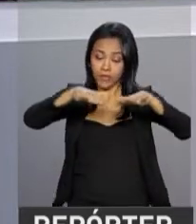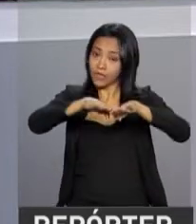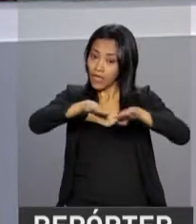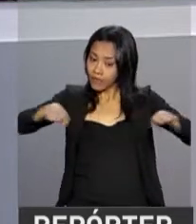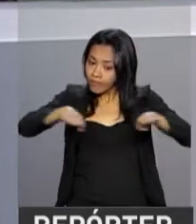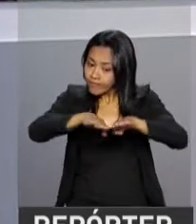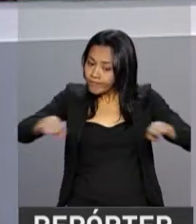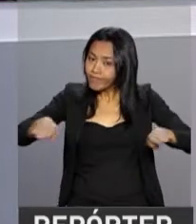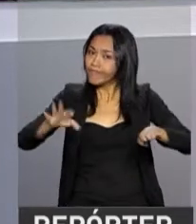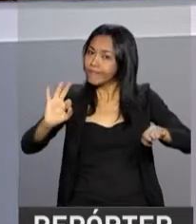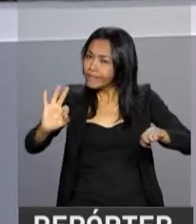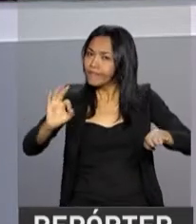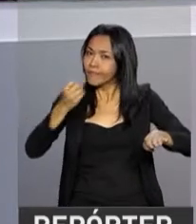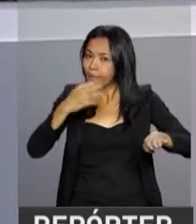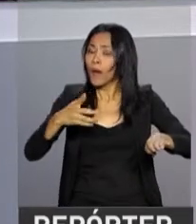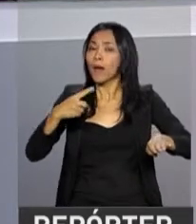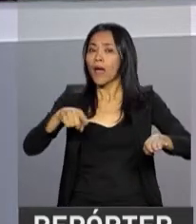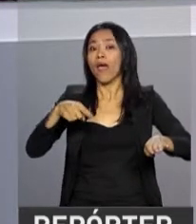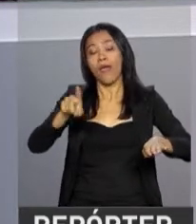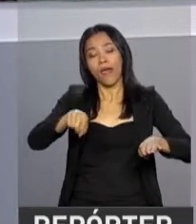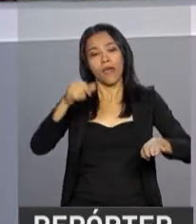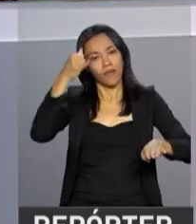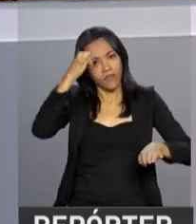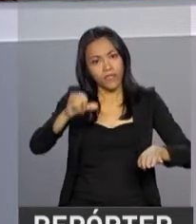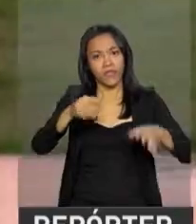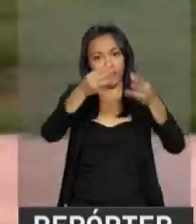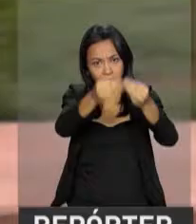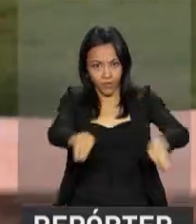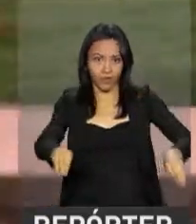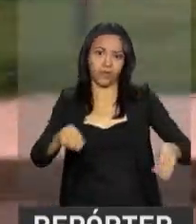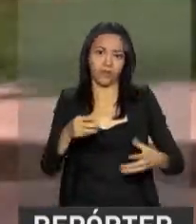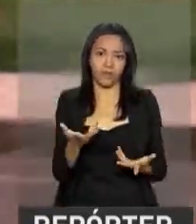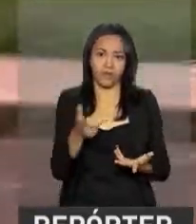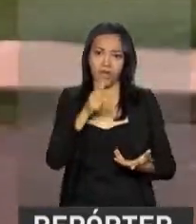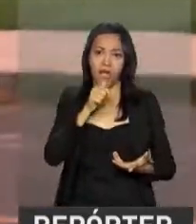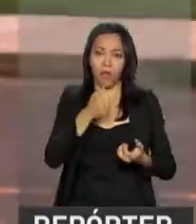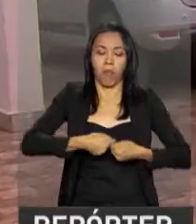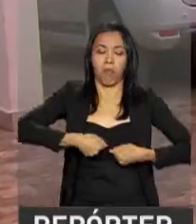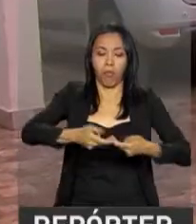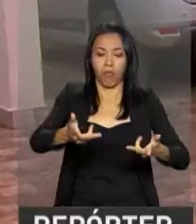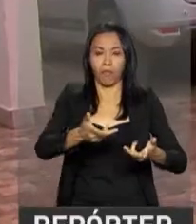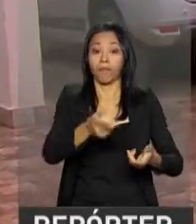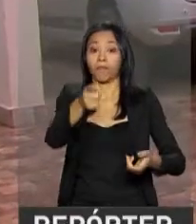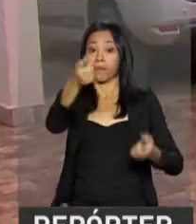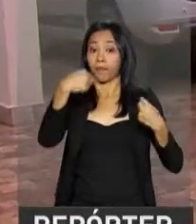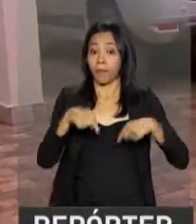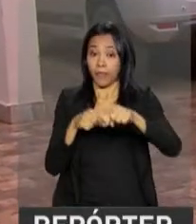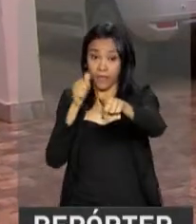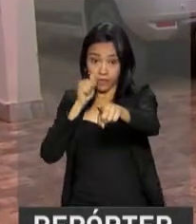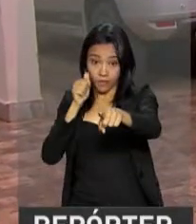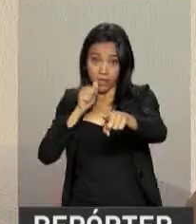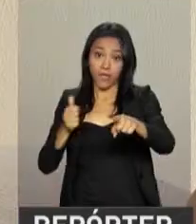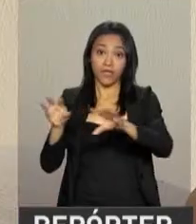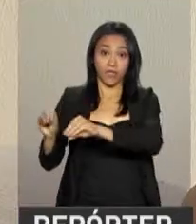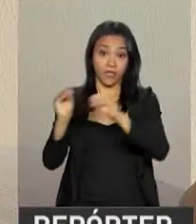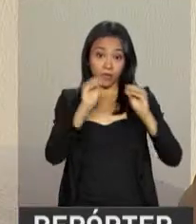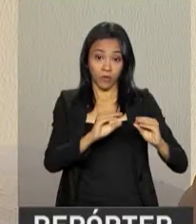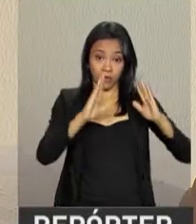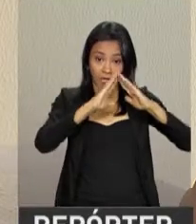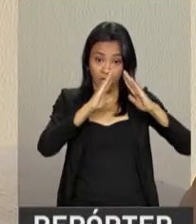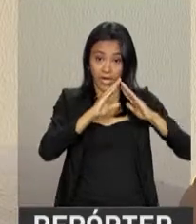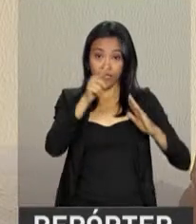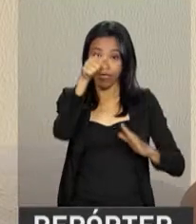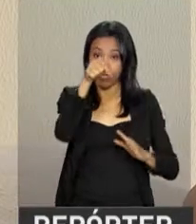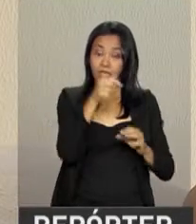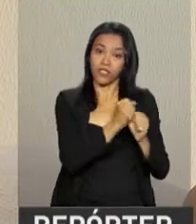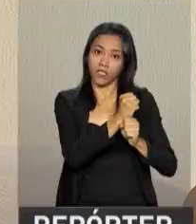ideal a meta é combater o desperdício manilha se mudou para essa casa sete anos e logo no